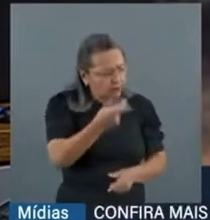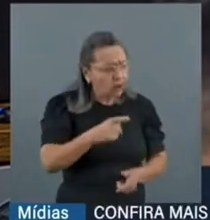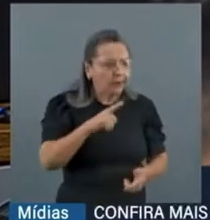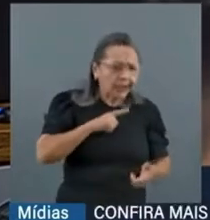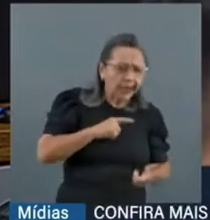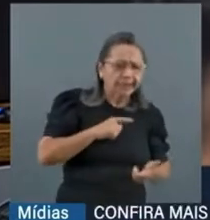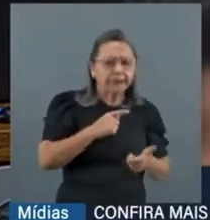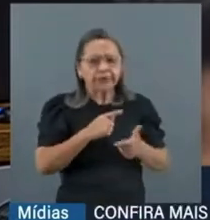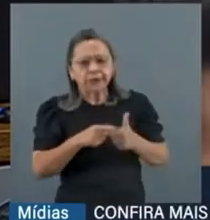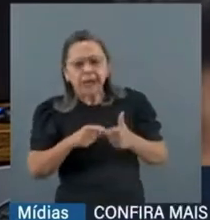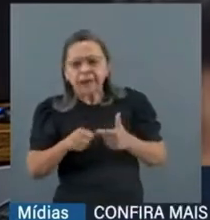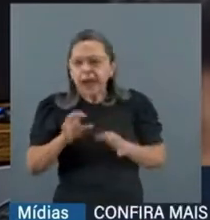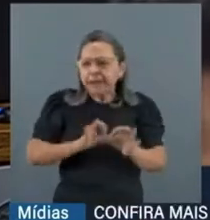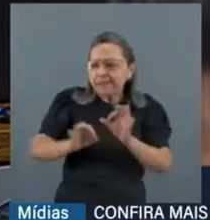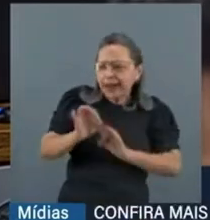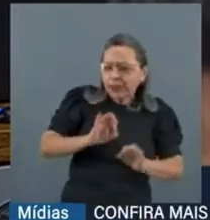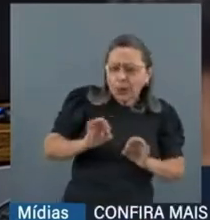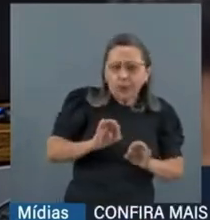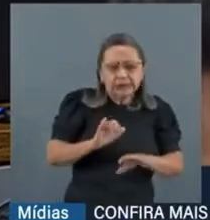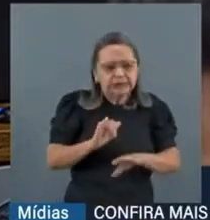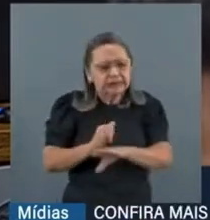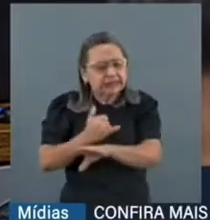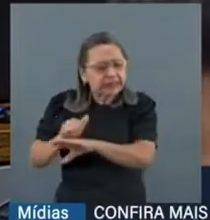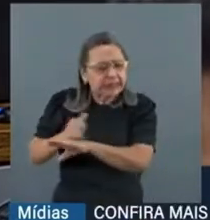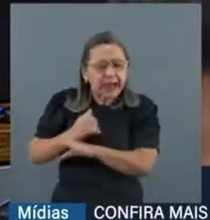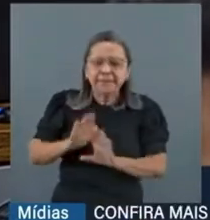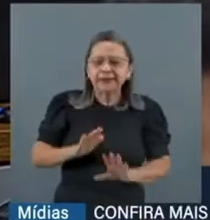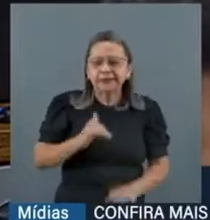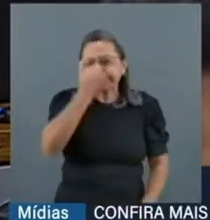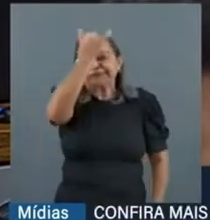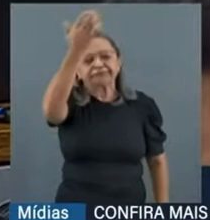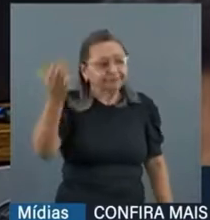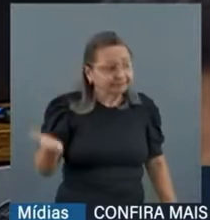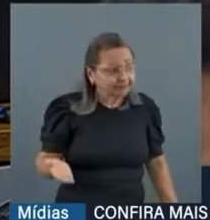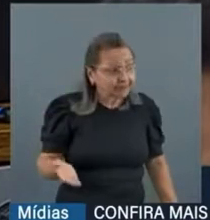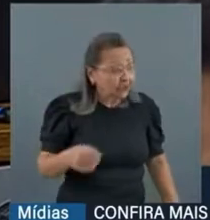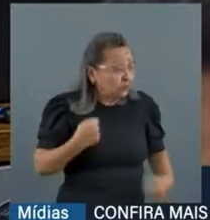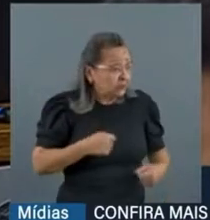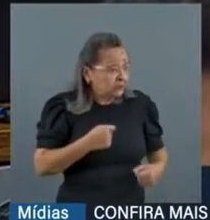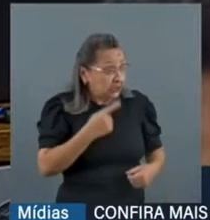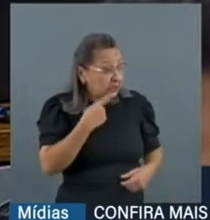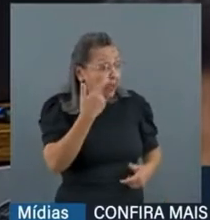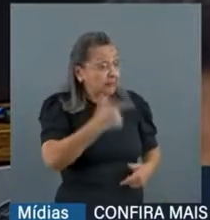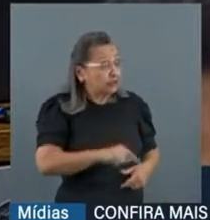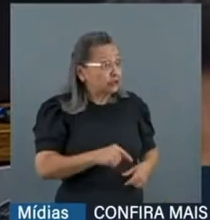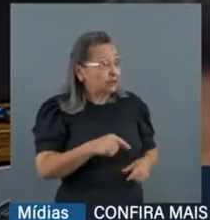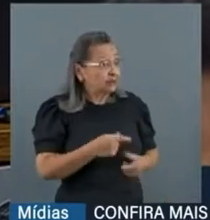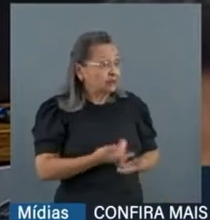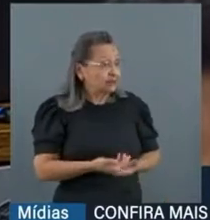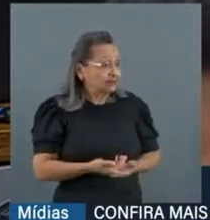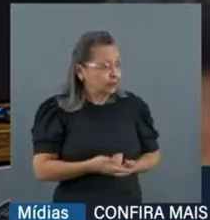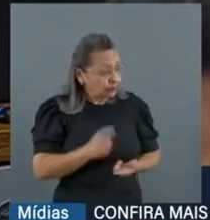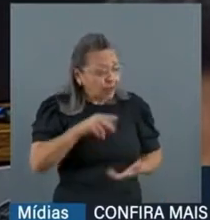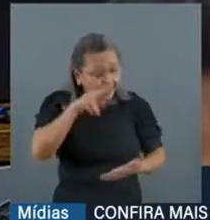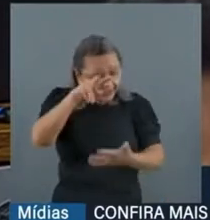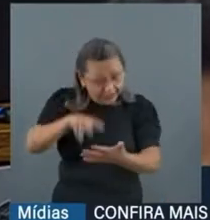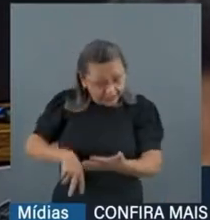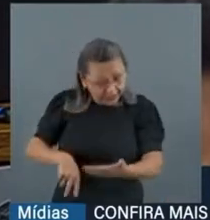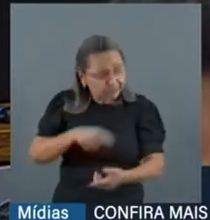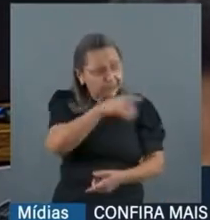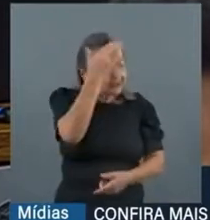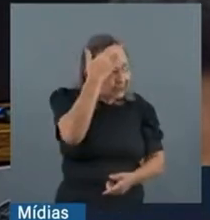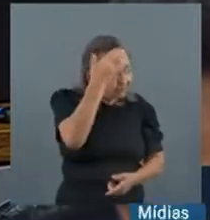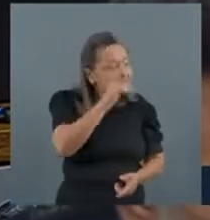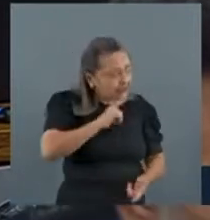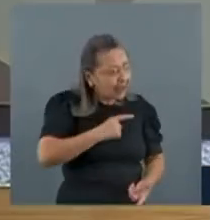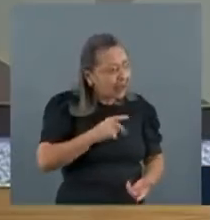etc Eu já li ali não preciso ficar jogando isso sobre o Senhor porque o senhor já tá né cumprindo a